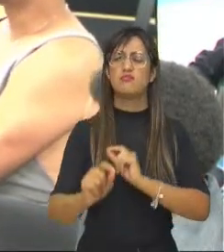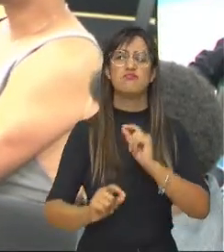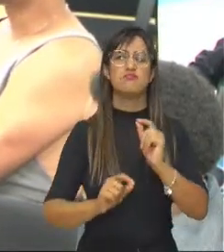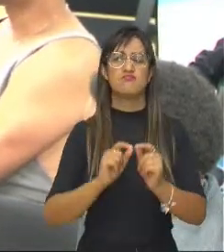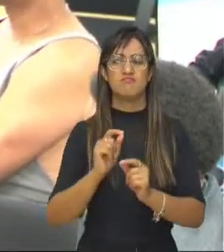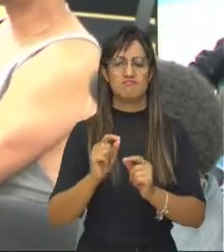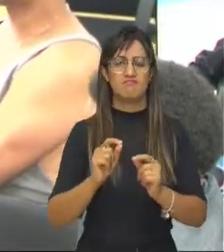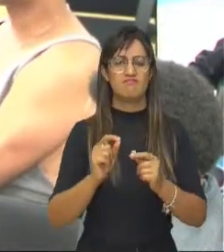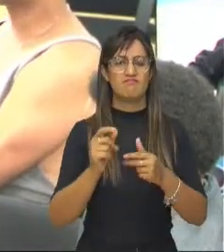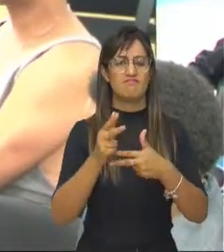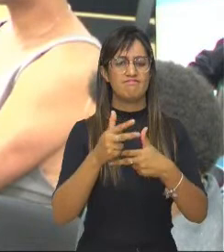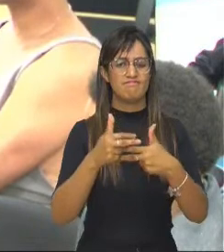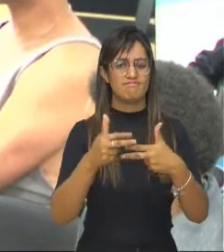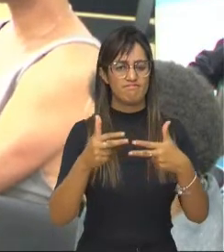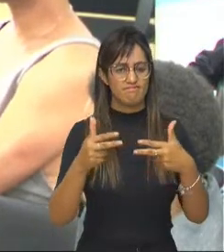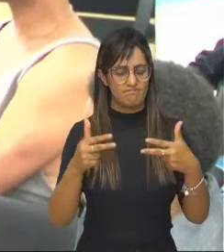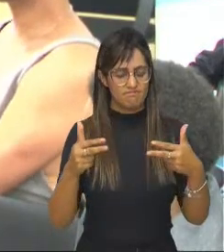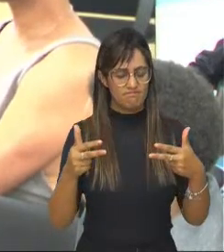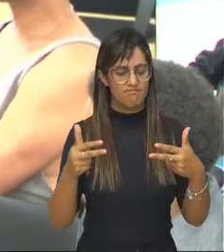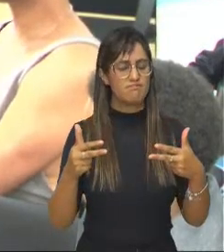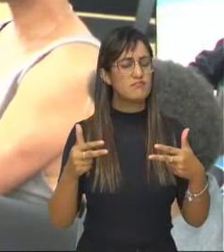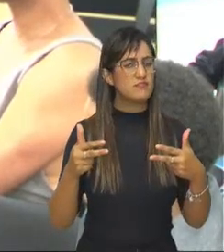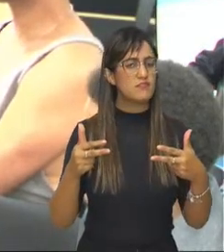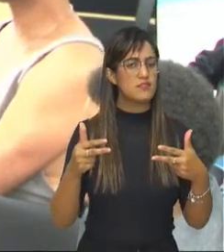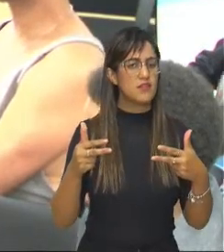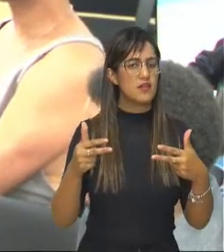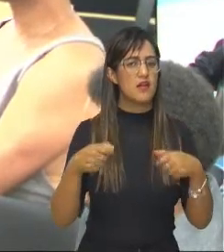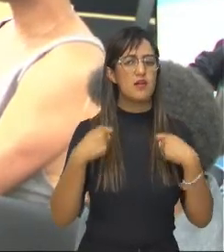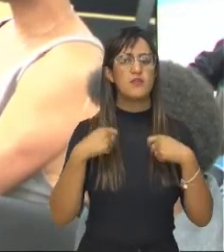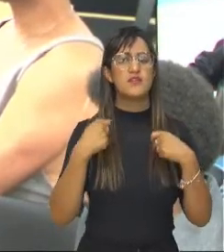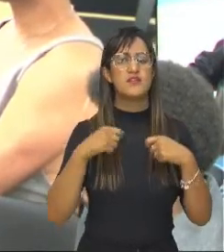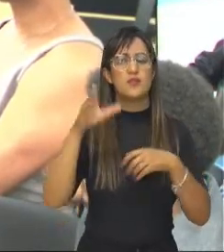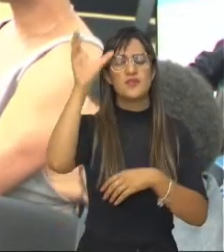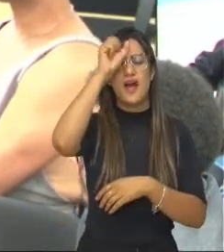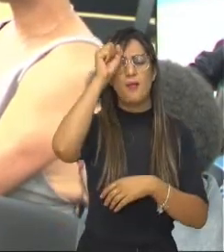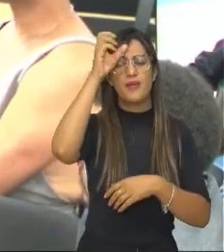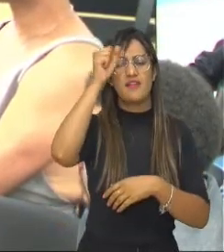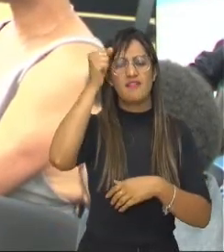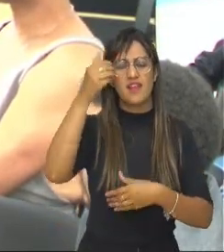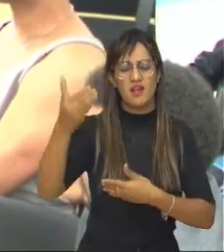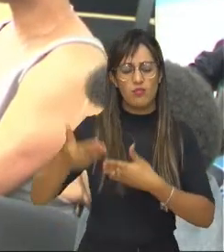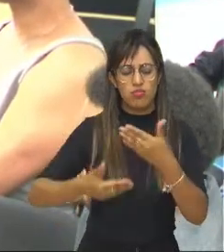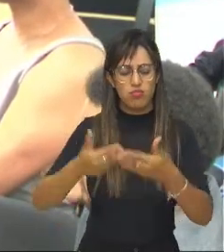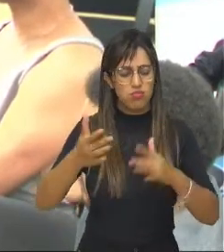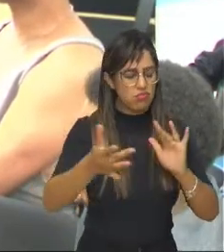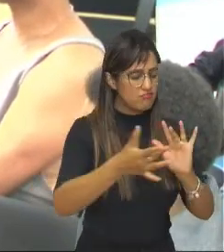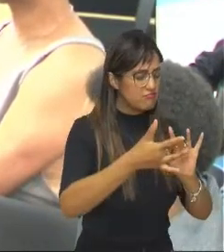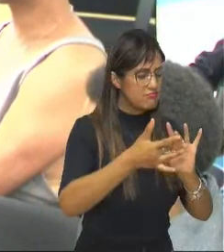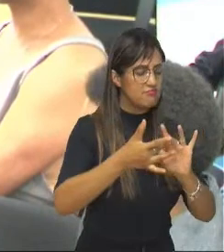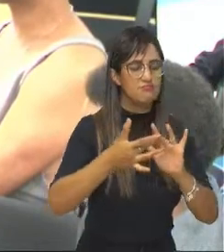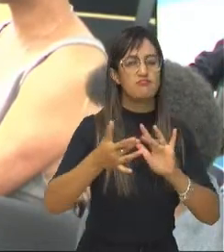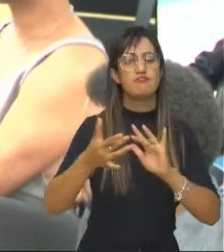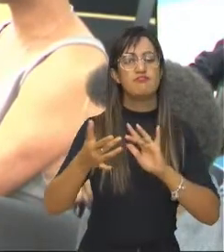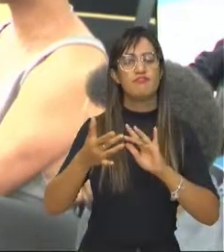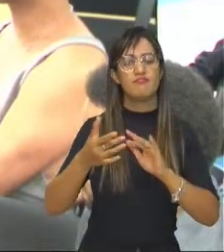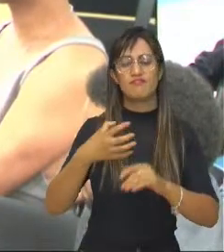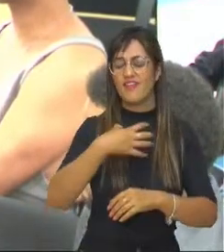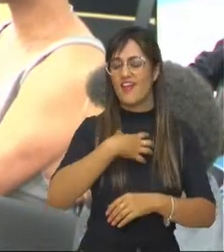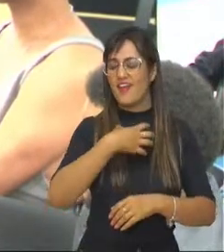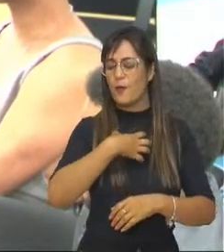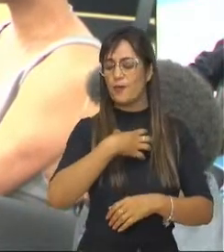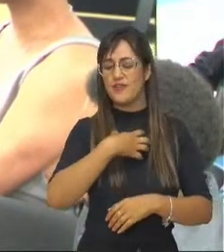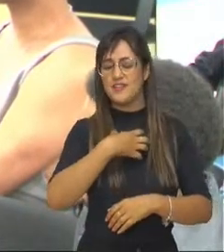é uma coisa nossa, né? Que a gente, enquanto transmasculinos, também tem que lidar, enquanto precisa e tal. Então, eu estou feliz de ver